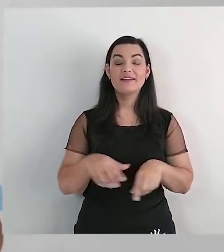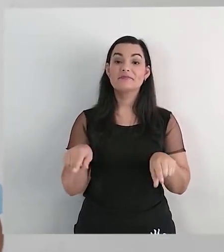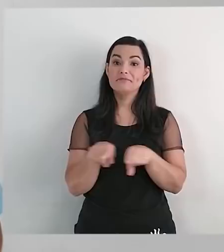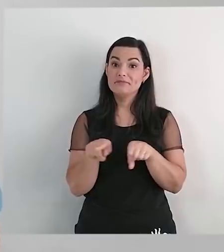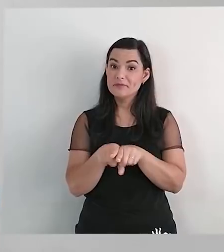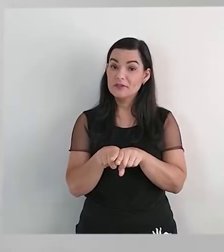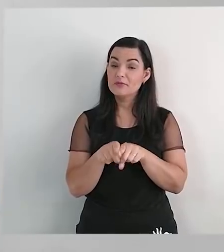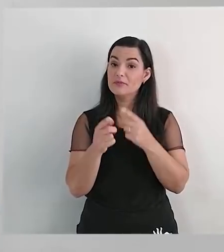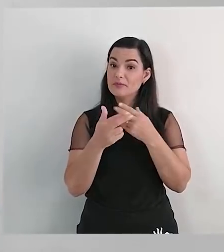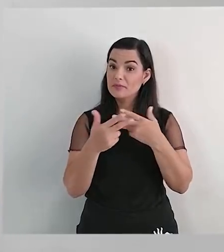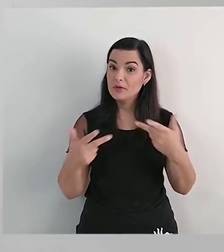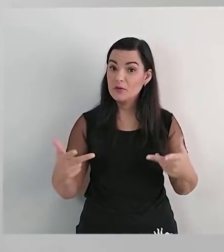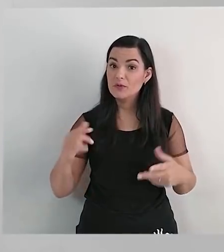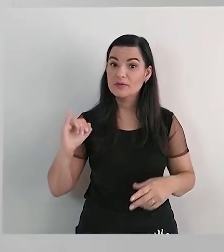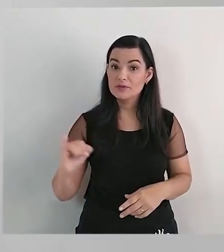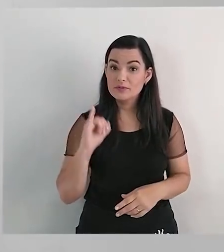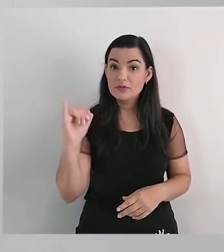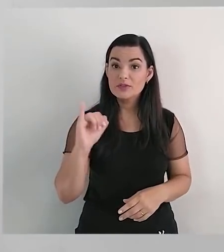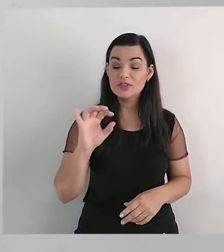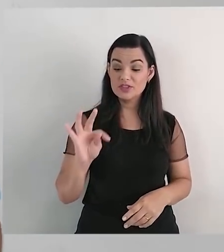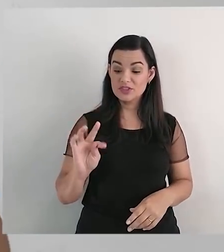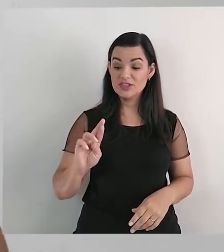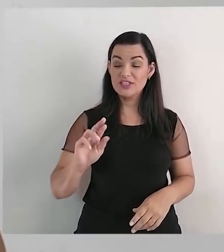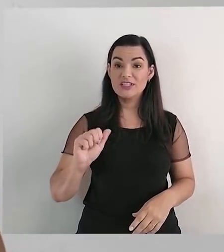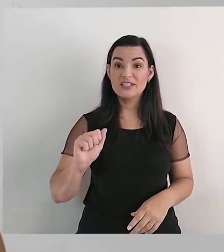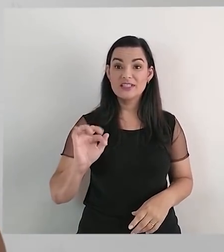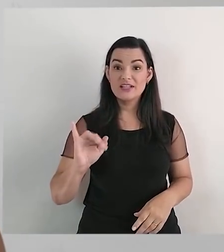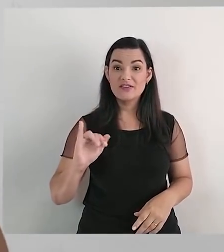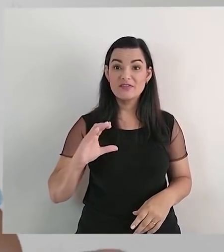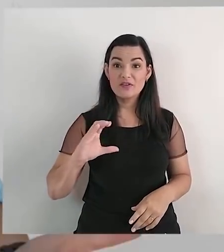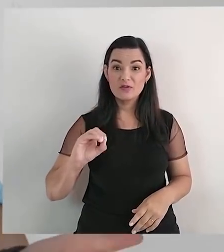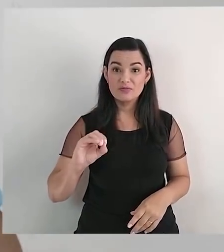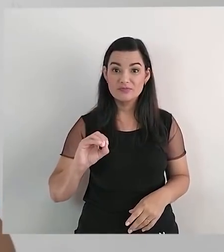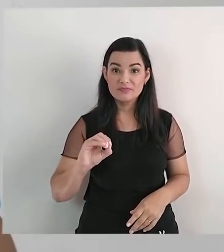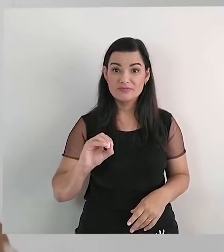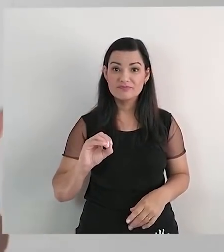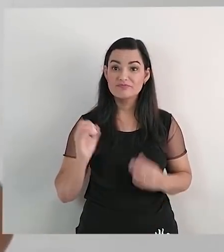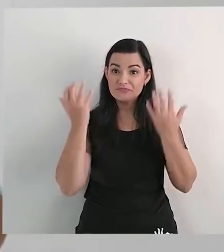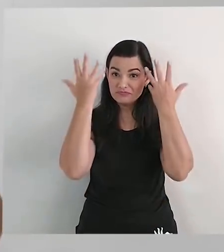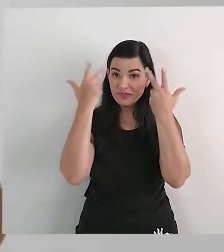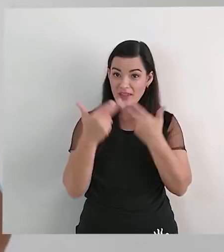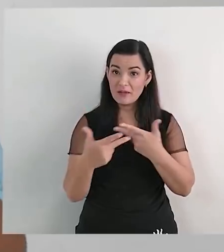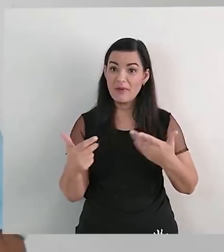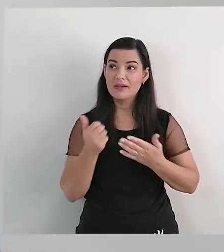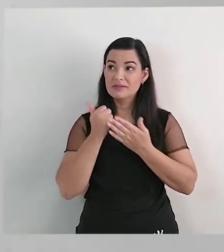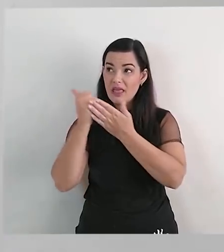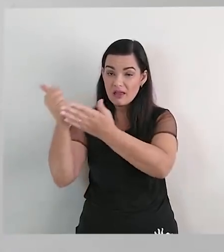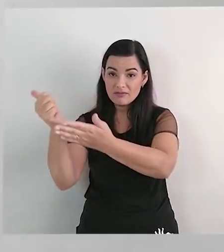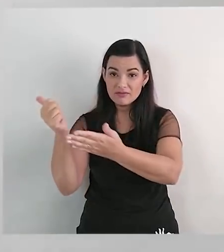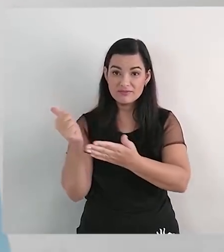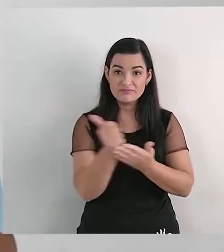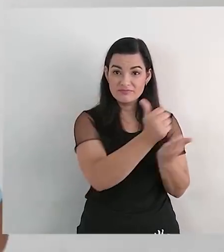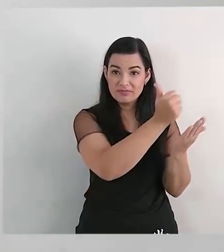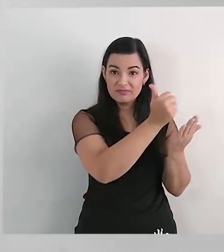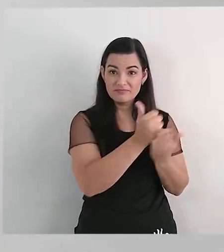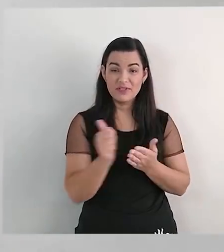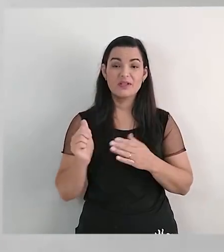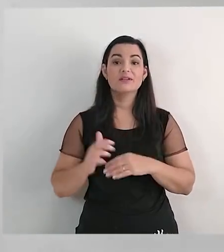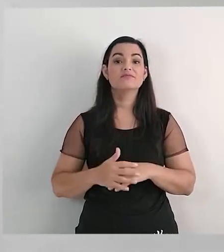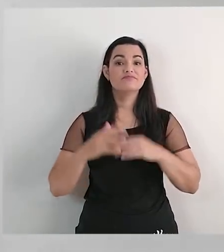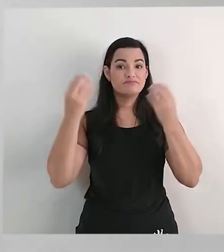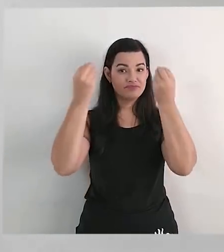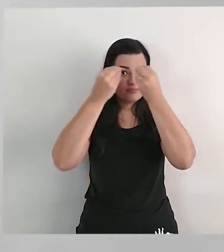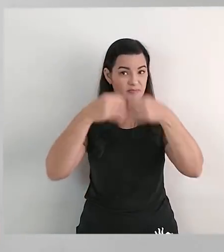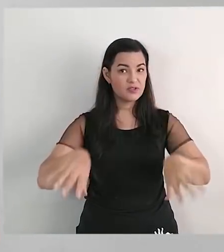problema muito grave que nós temos e que prejudica muito não só as